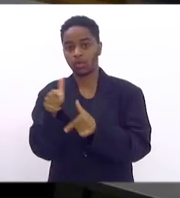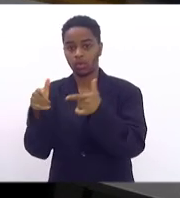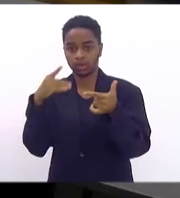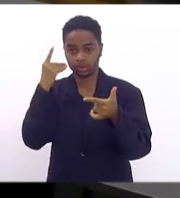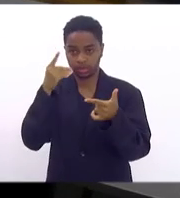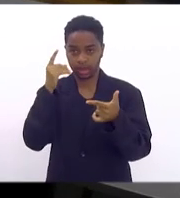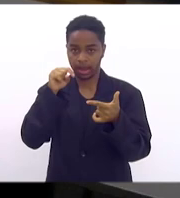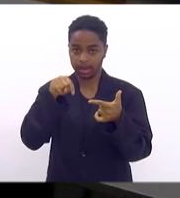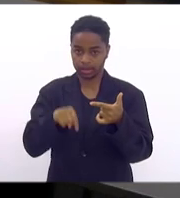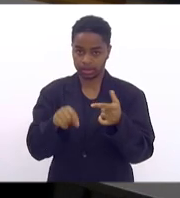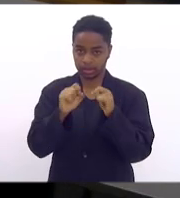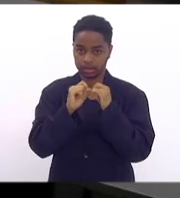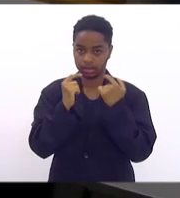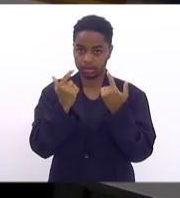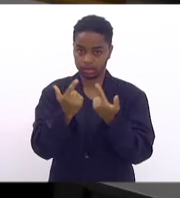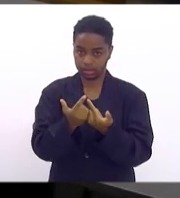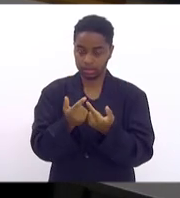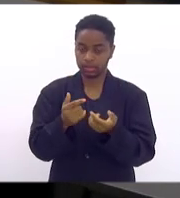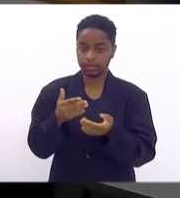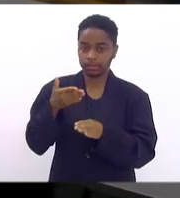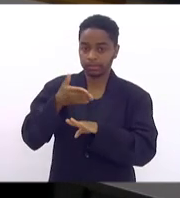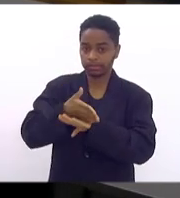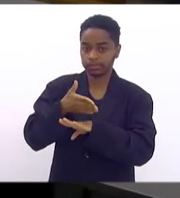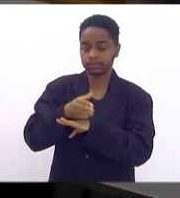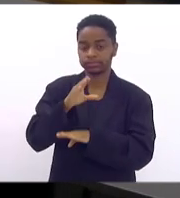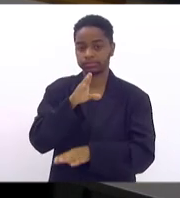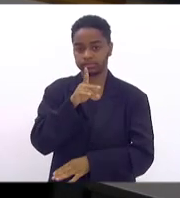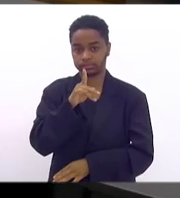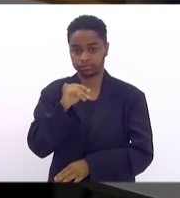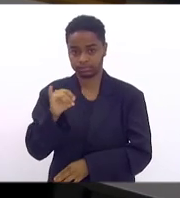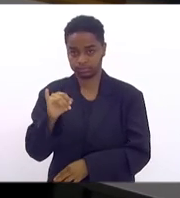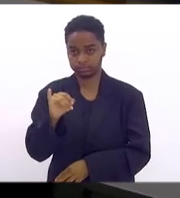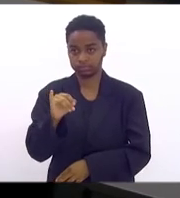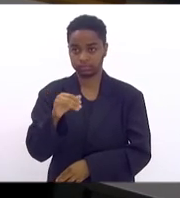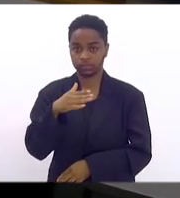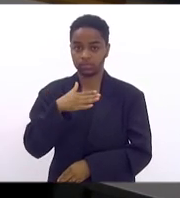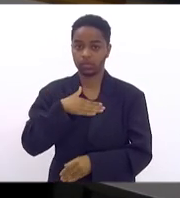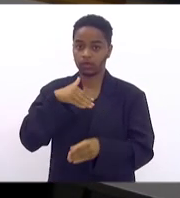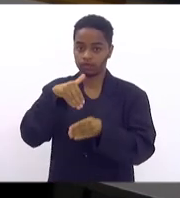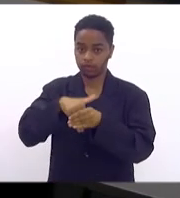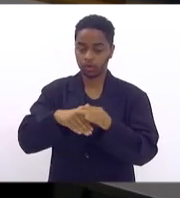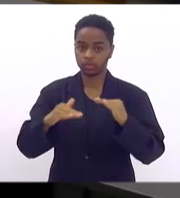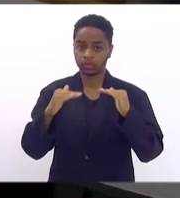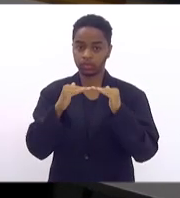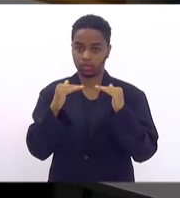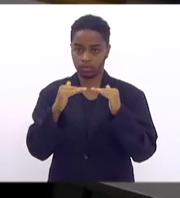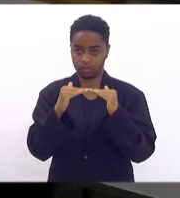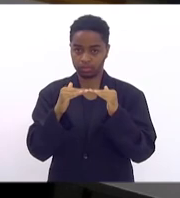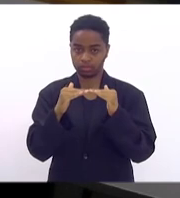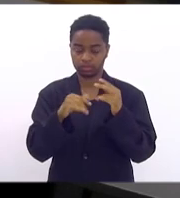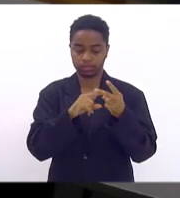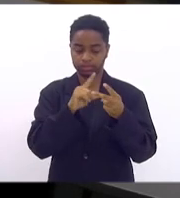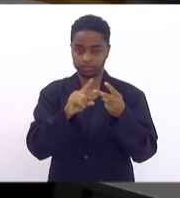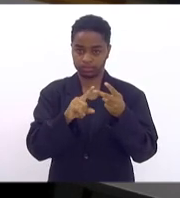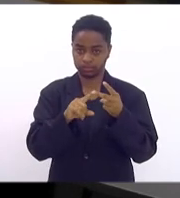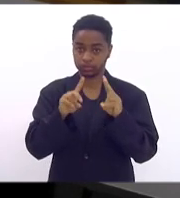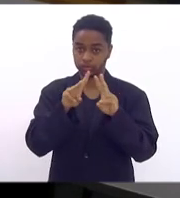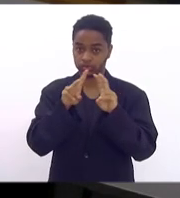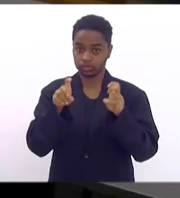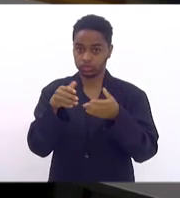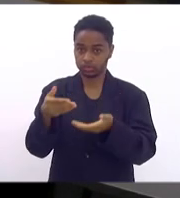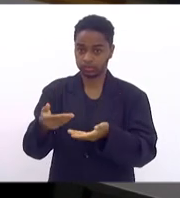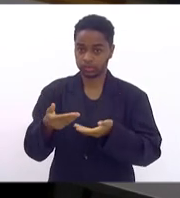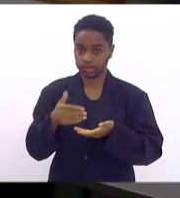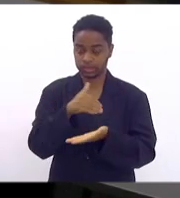autoridades desse Parlamento que compõem esta CPI, o meu voto é favorável. Quanto à convocação